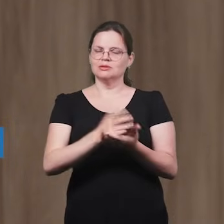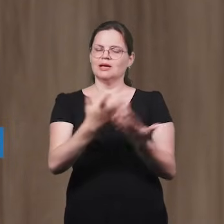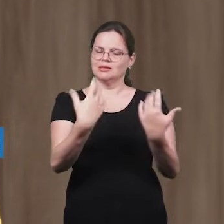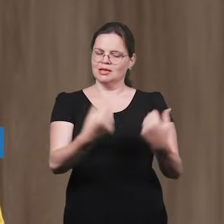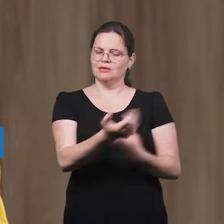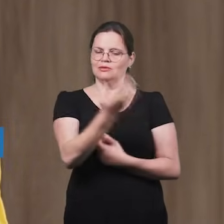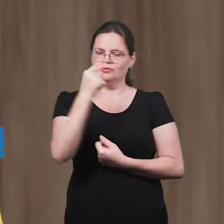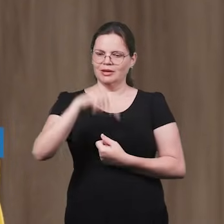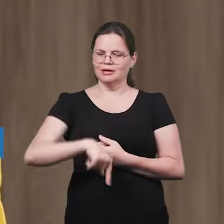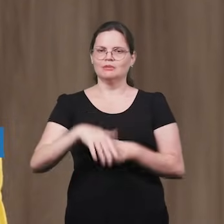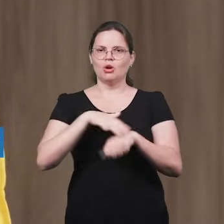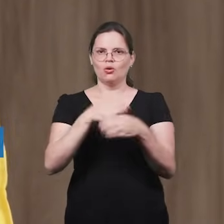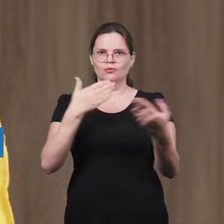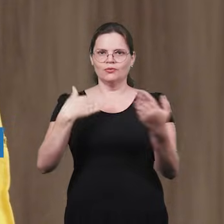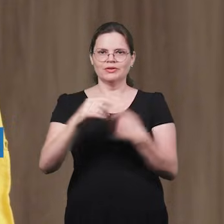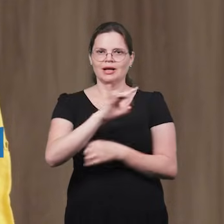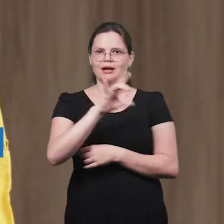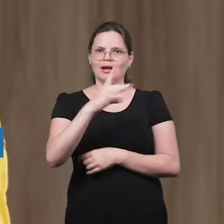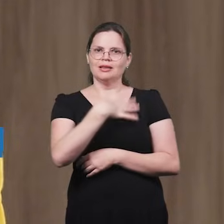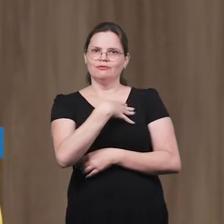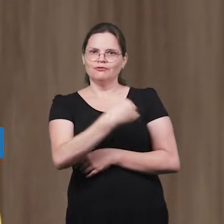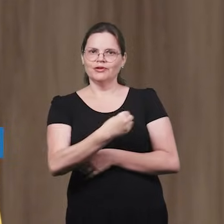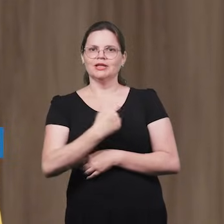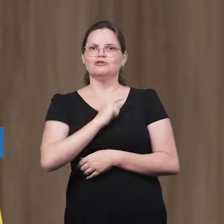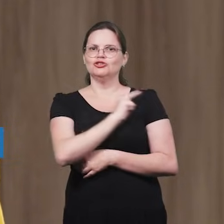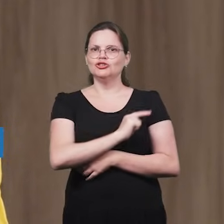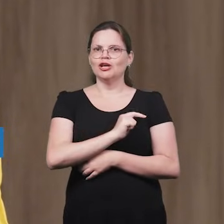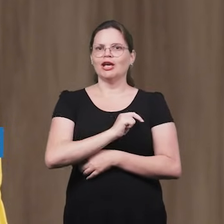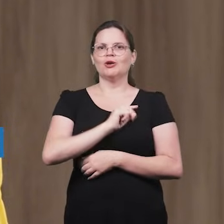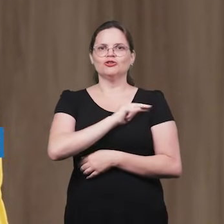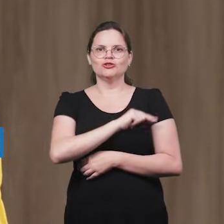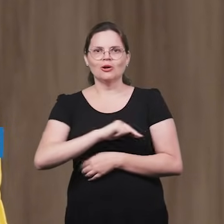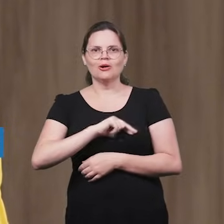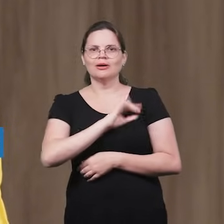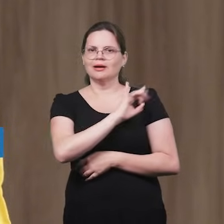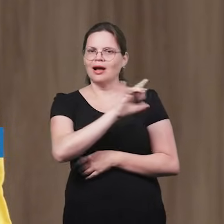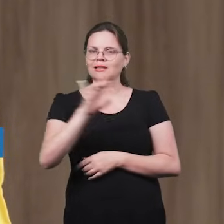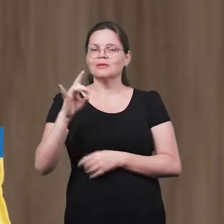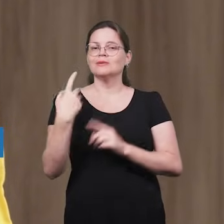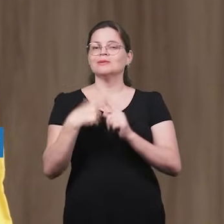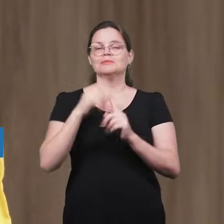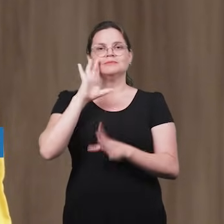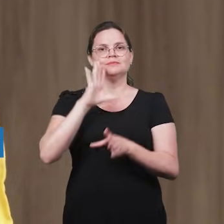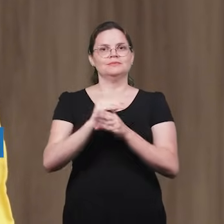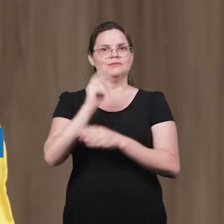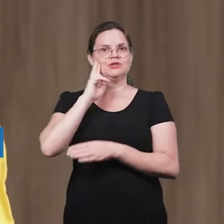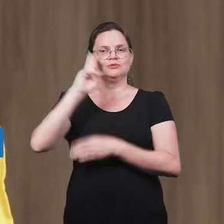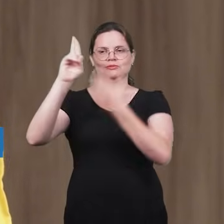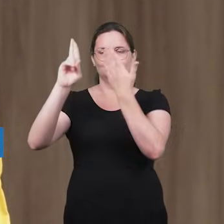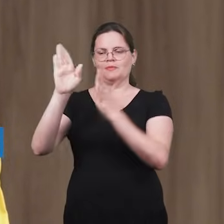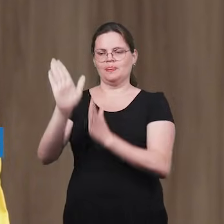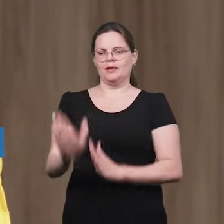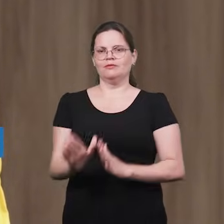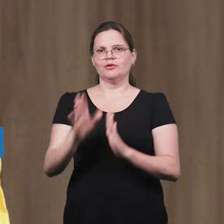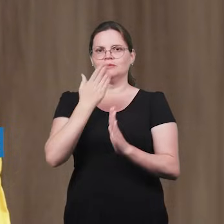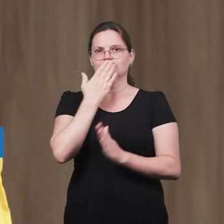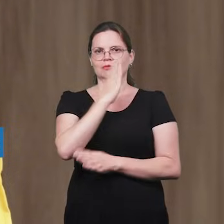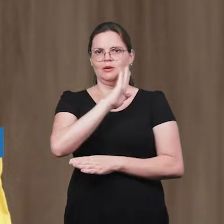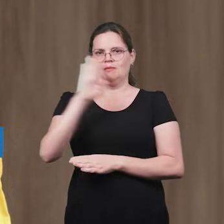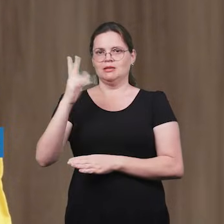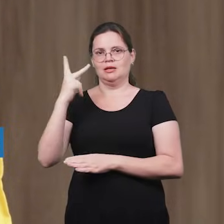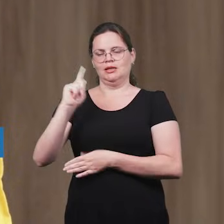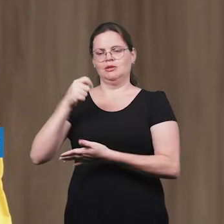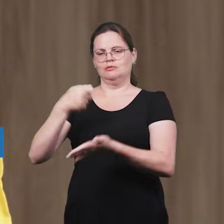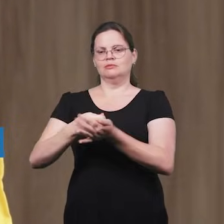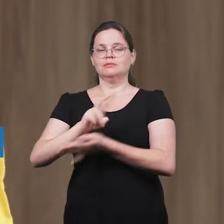aqui, cada filho, cada genro, cada nora, porque o Senhor é fiel para cumprir a sua palavra.